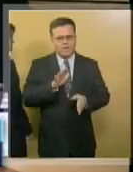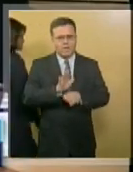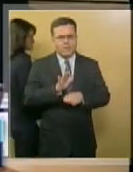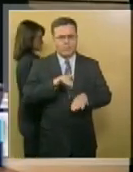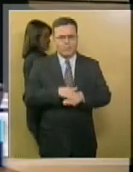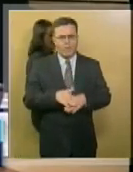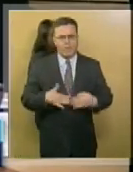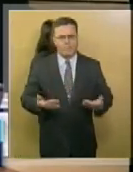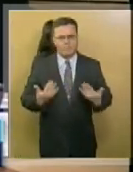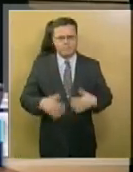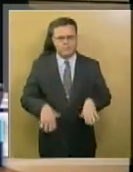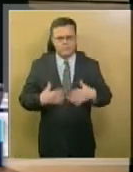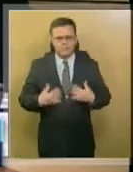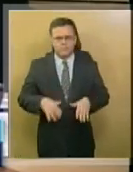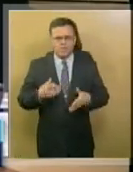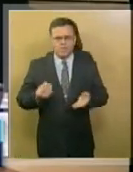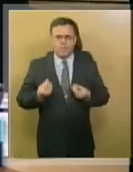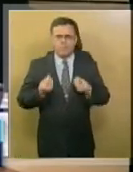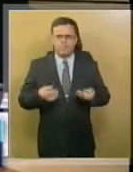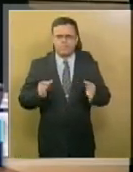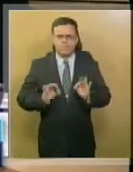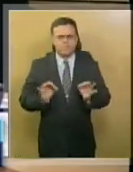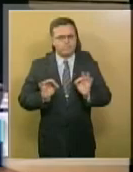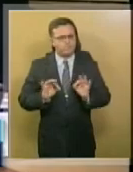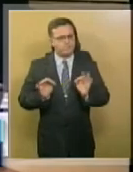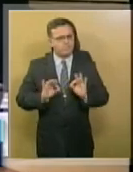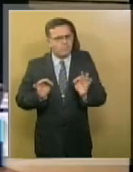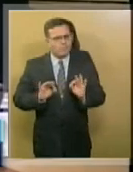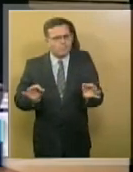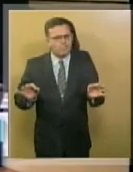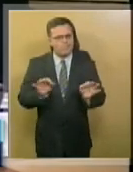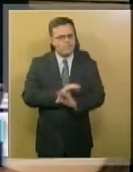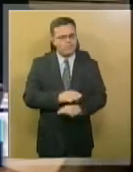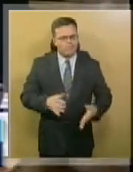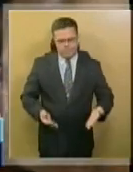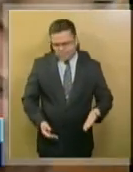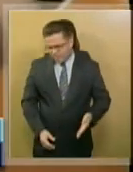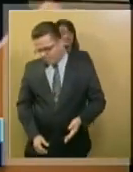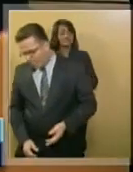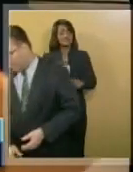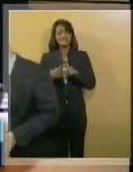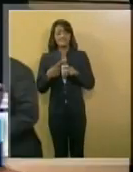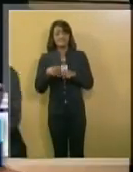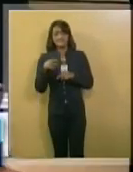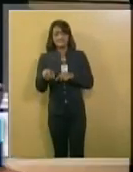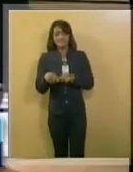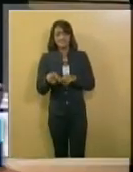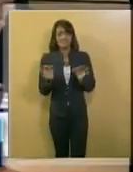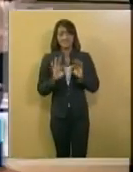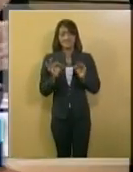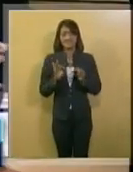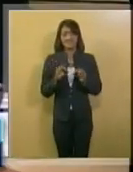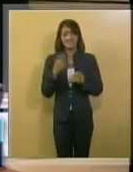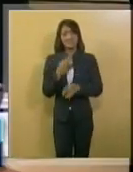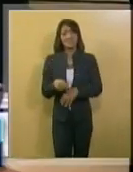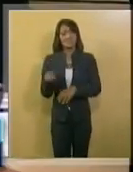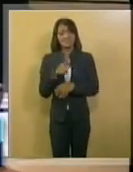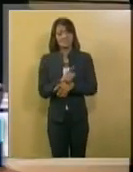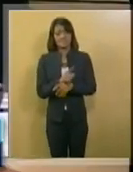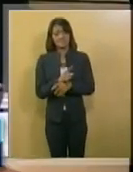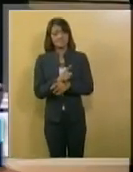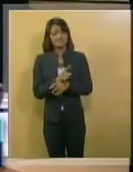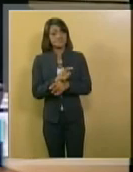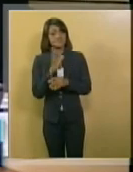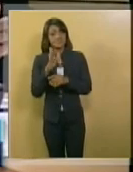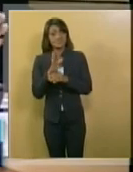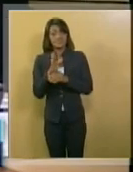Os carroceiros, eles não dão água nenhuma ao animal, que é para eles não fazerem a necessidade na frente dos depósitos. Eles